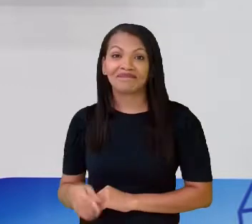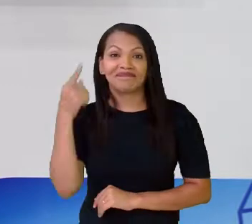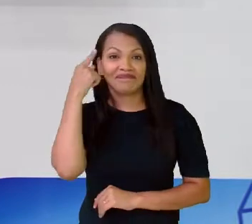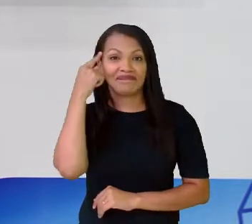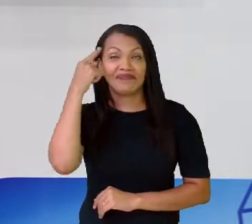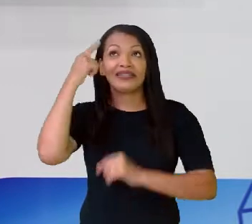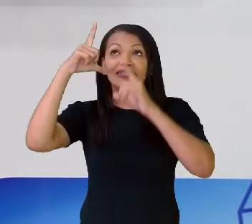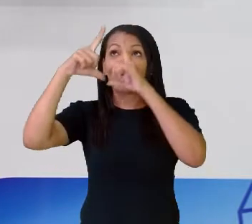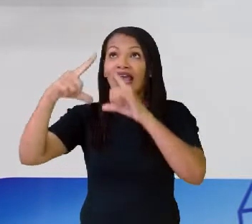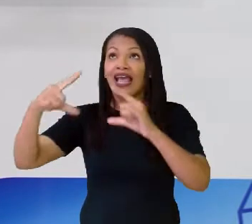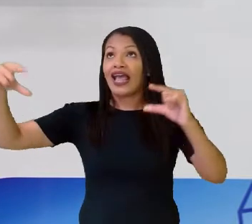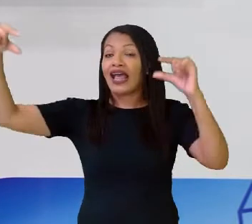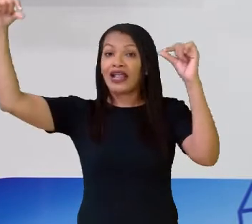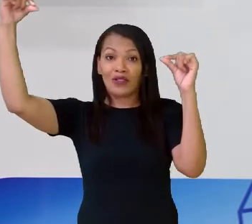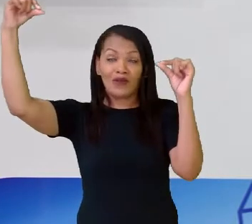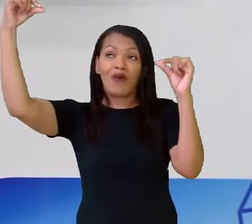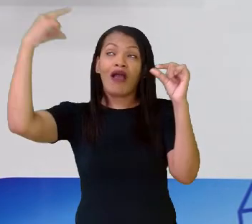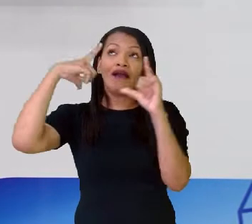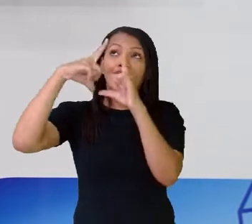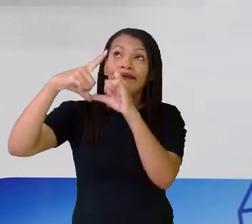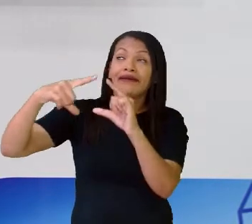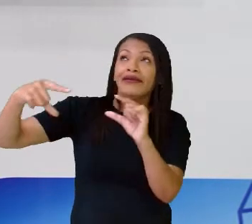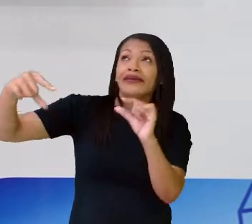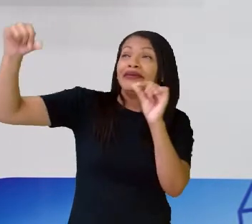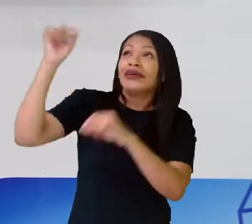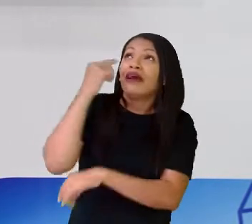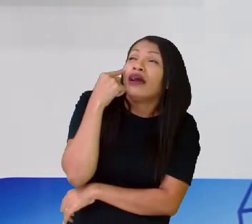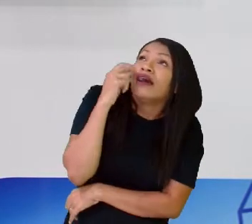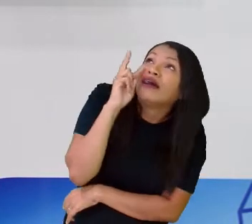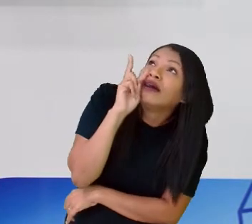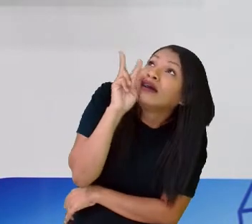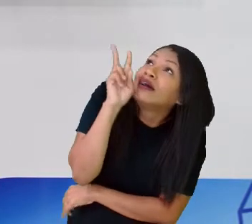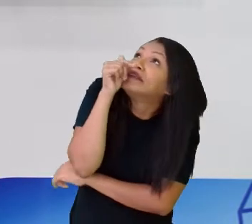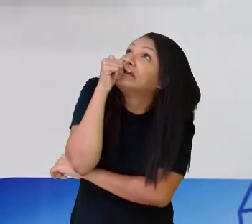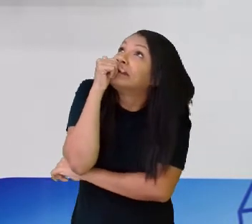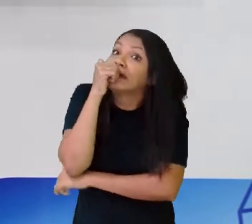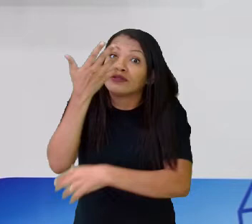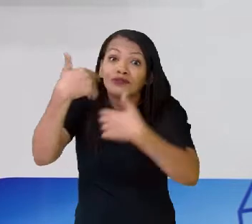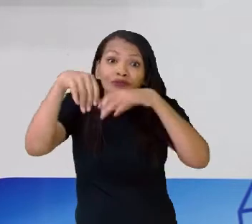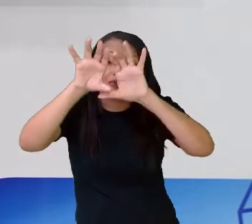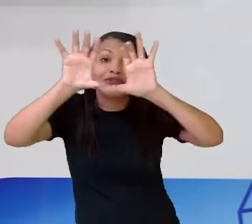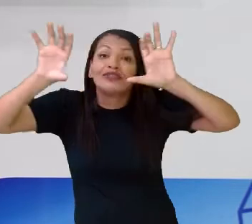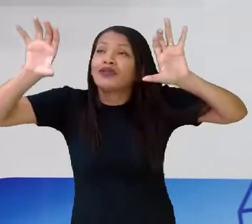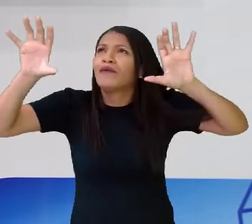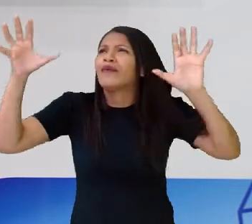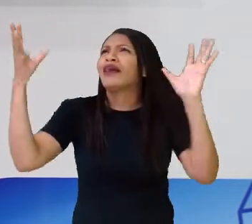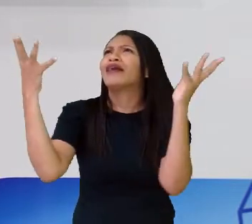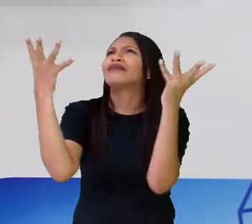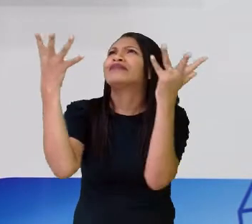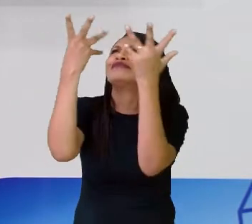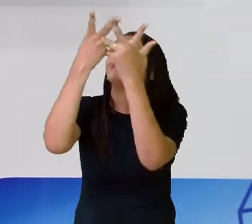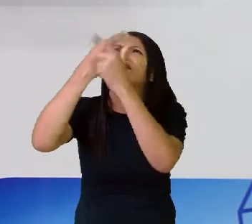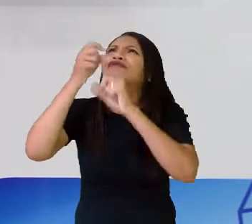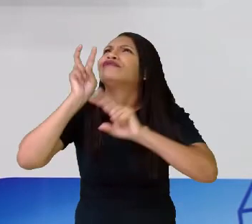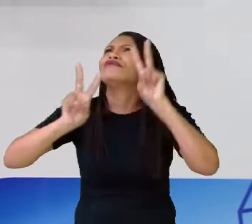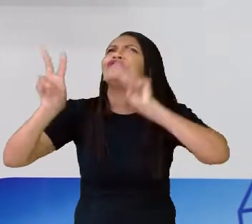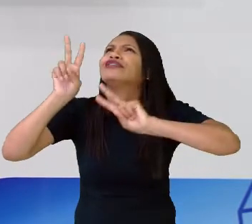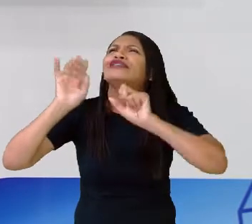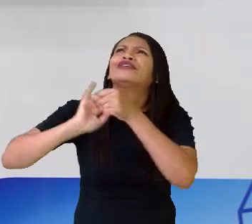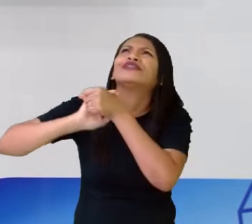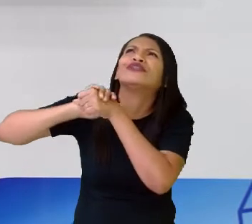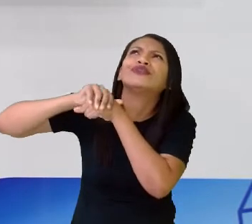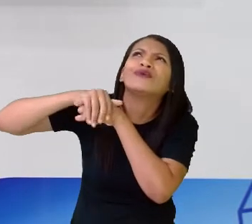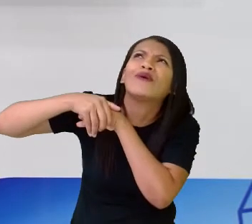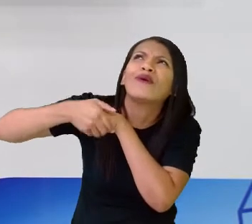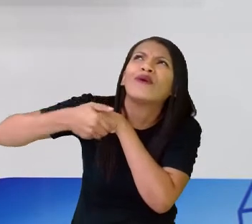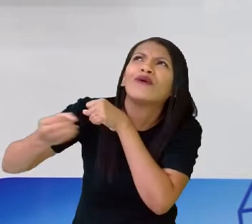Lua, o nosso satélite natural, é aquele que fica lá em cima, o nosso céuzinho maravilhoso quando a gente vê de noite. Então, por que